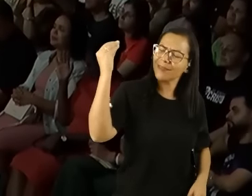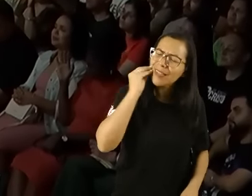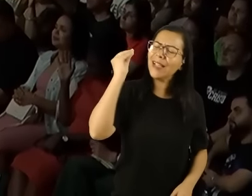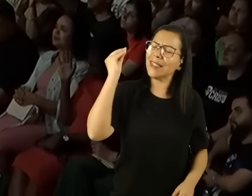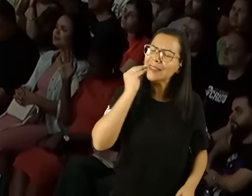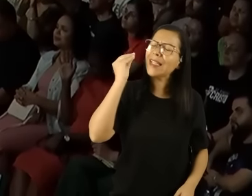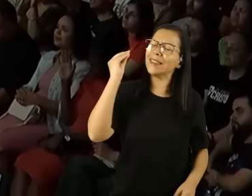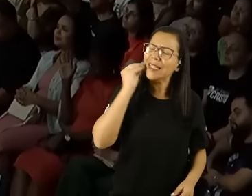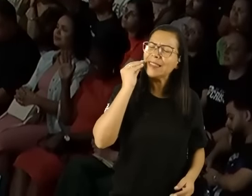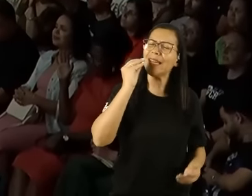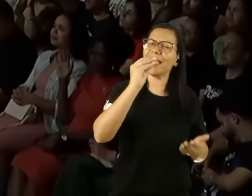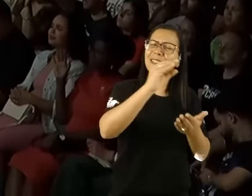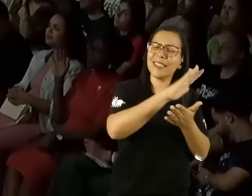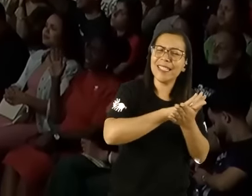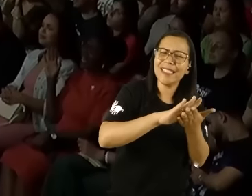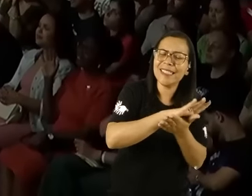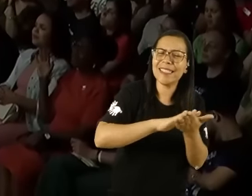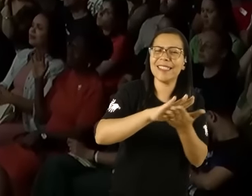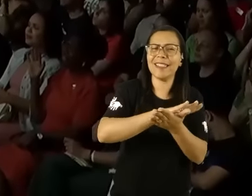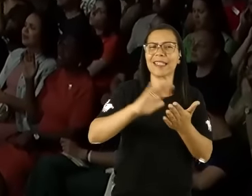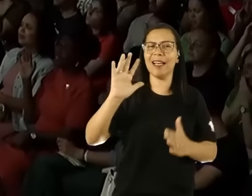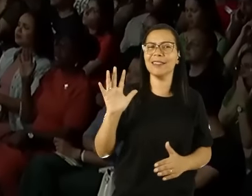para você, planos para a sua vida.